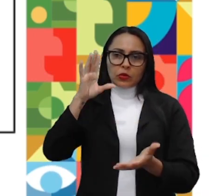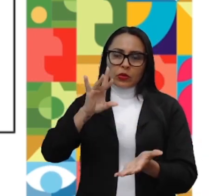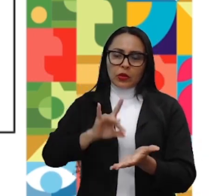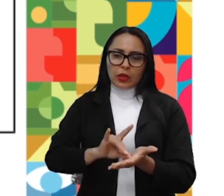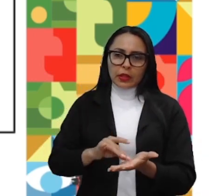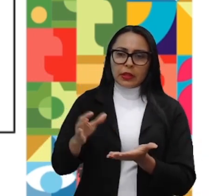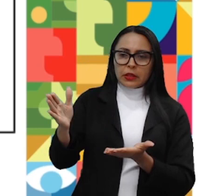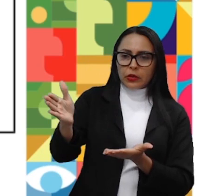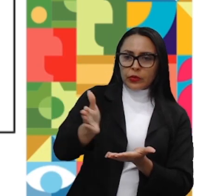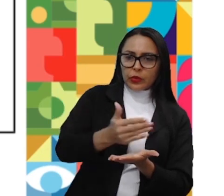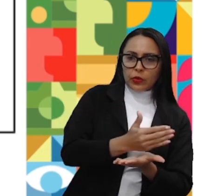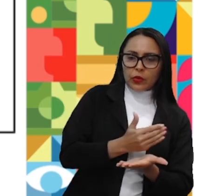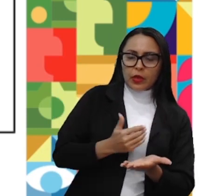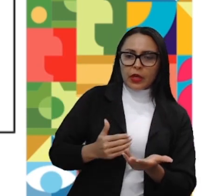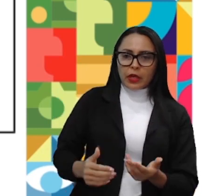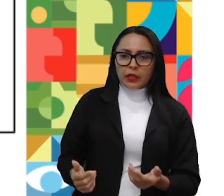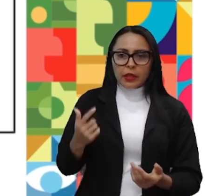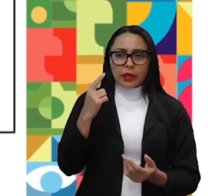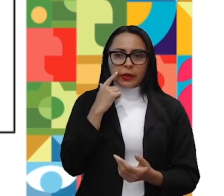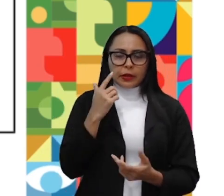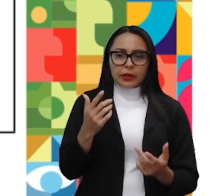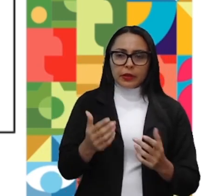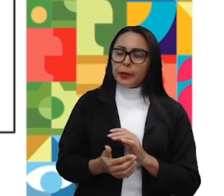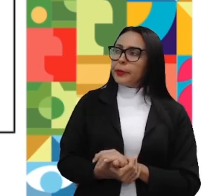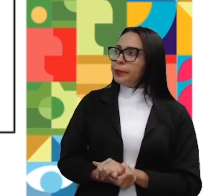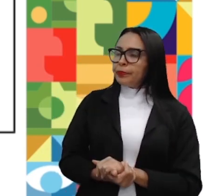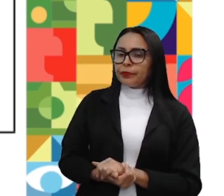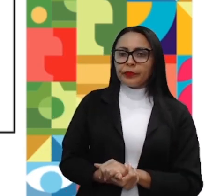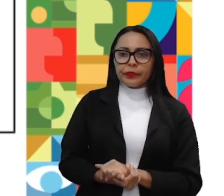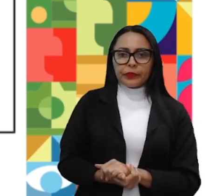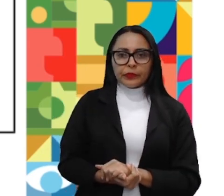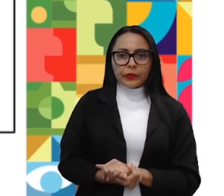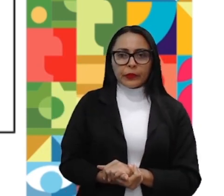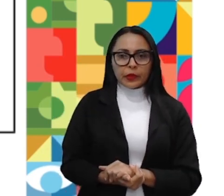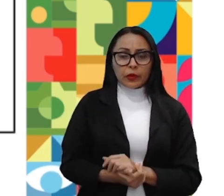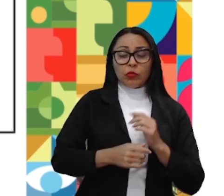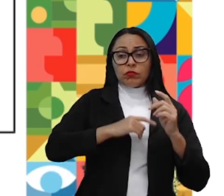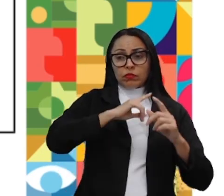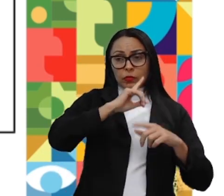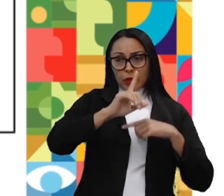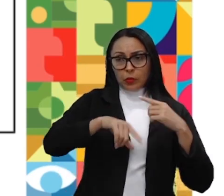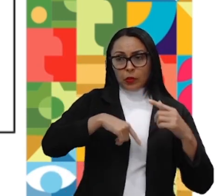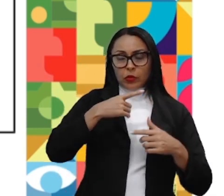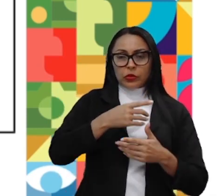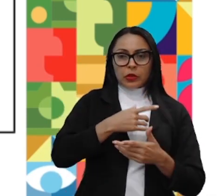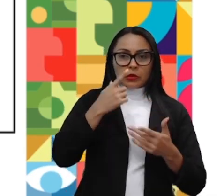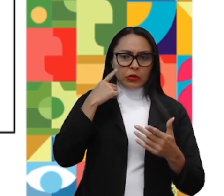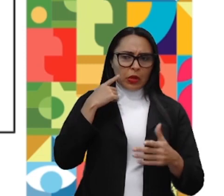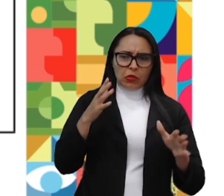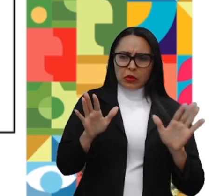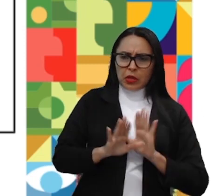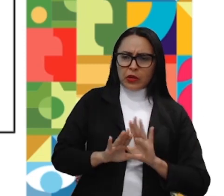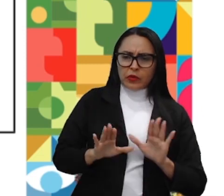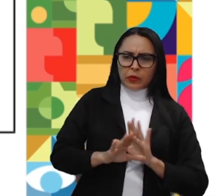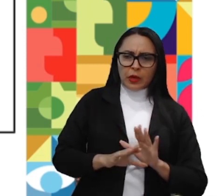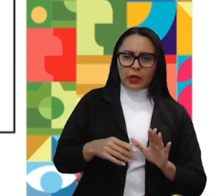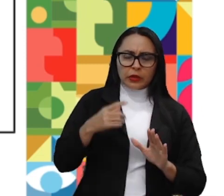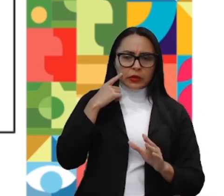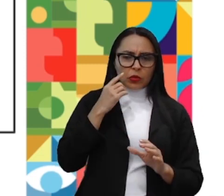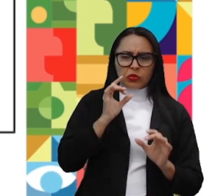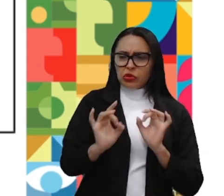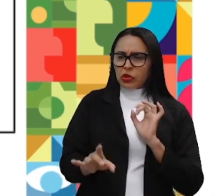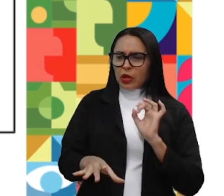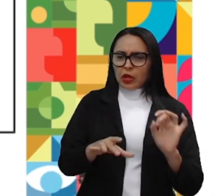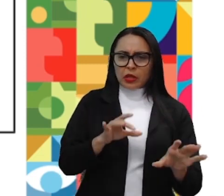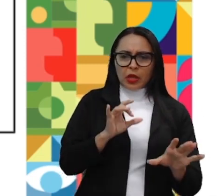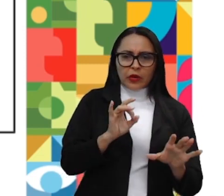e coletas. Esses bens de consumo, eles são, depois que eles não servem mais ou depois que eles são descartados,